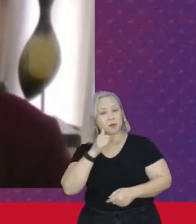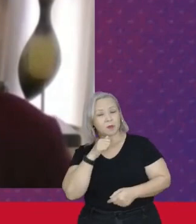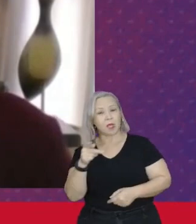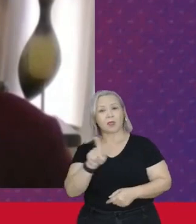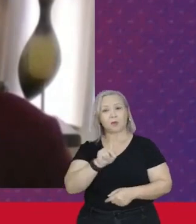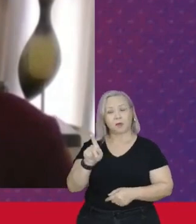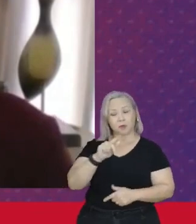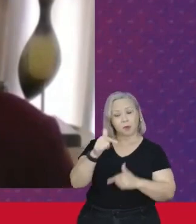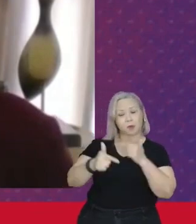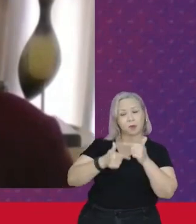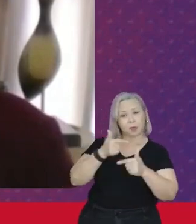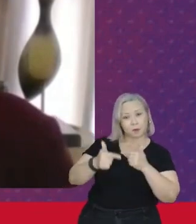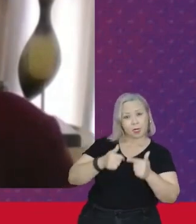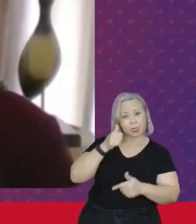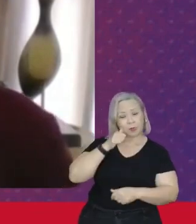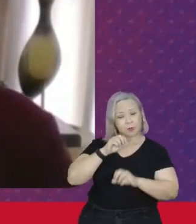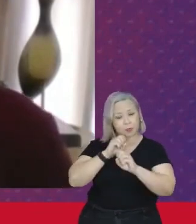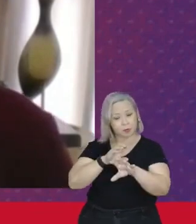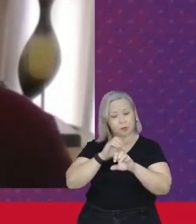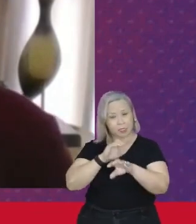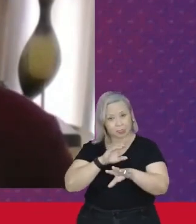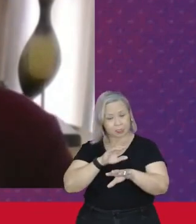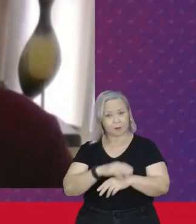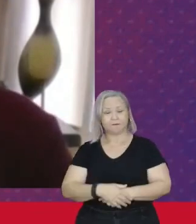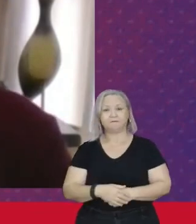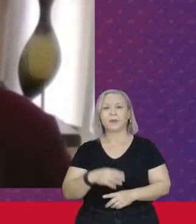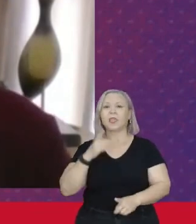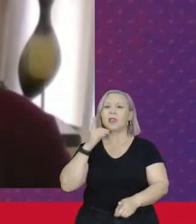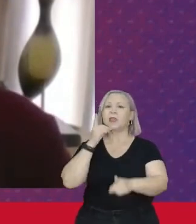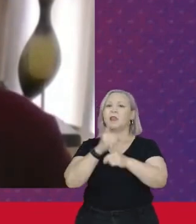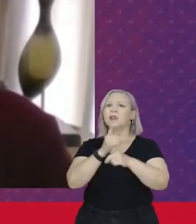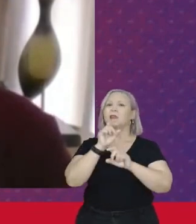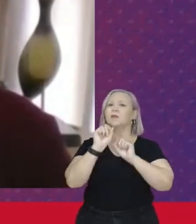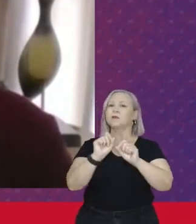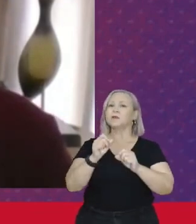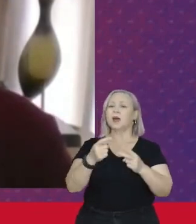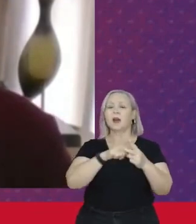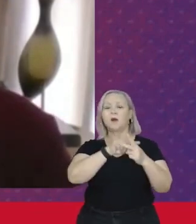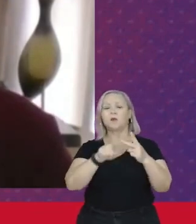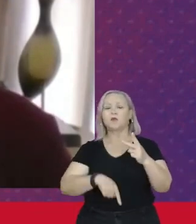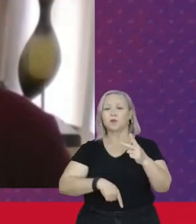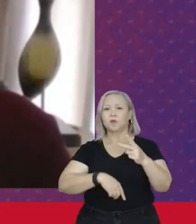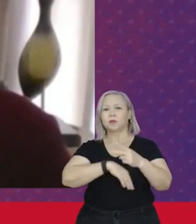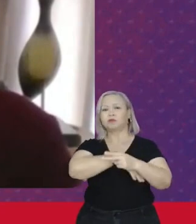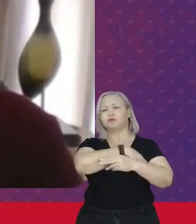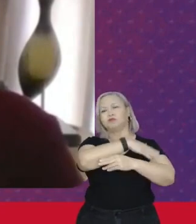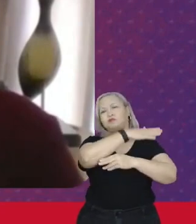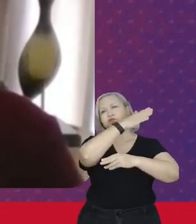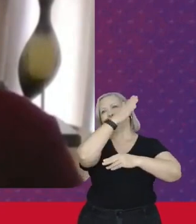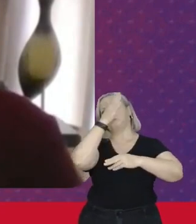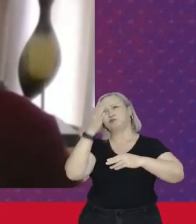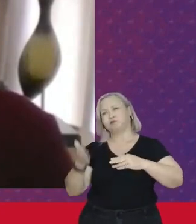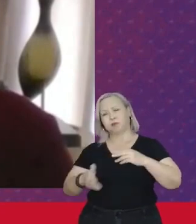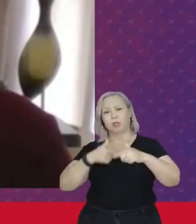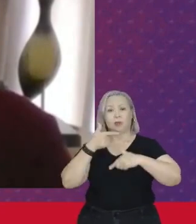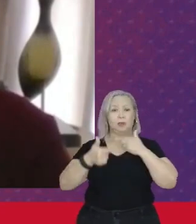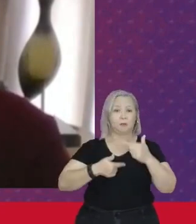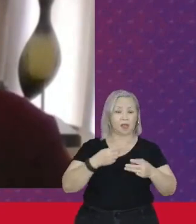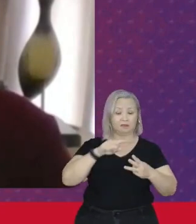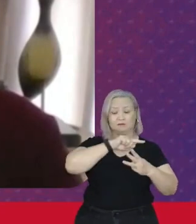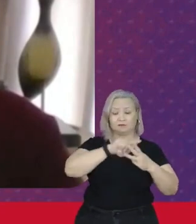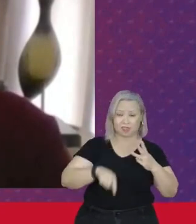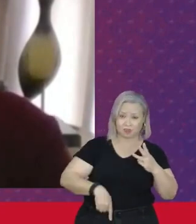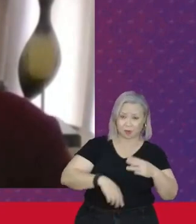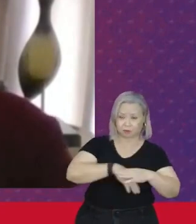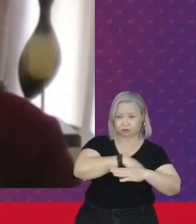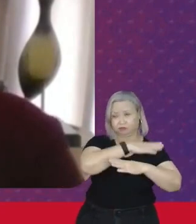professoras e trabalhadoras em educação, encontramos a dupla jornada de trabalho, a tripla jornada,